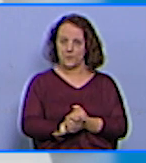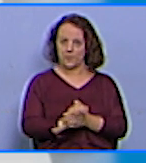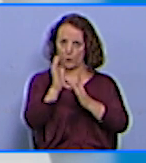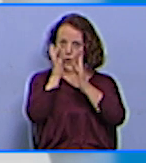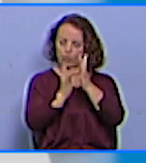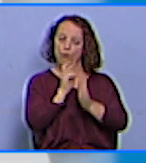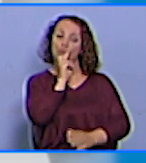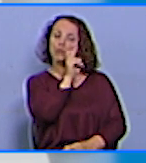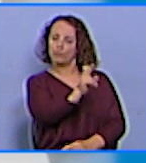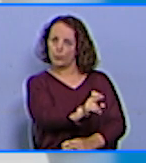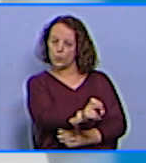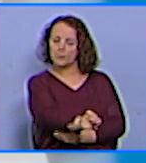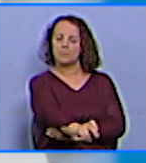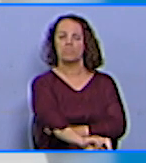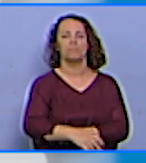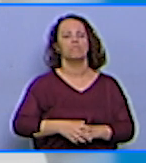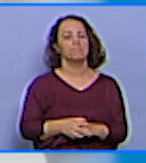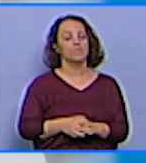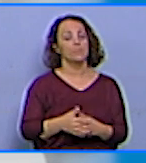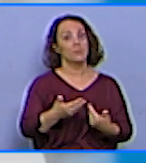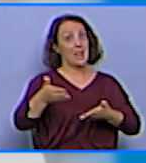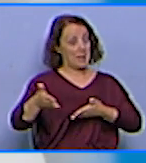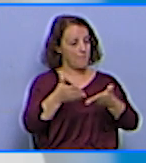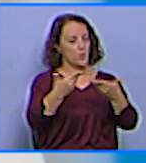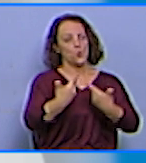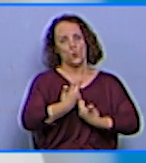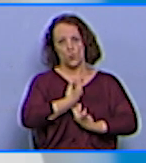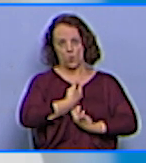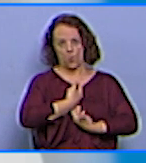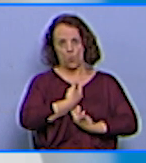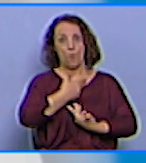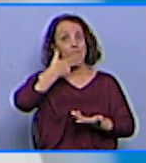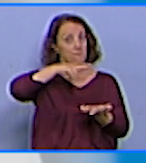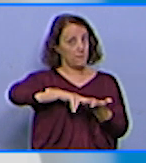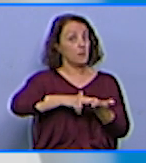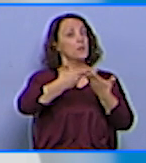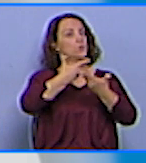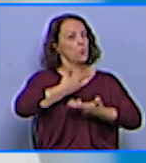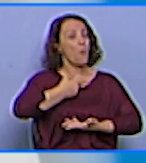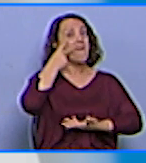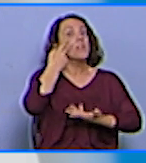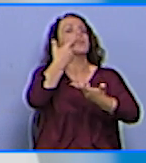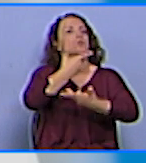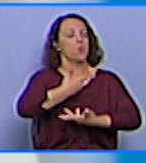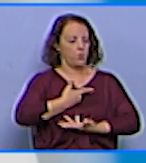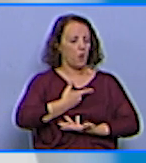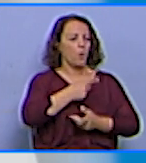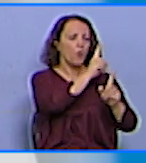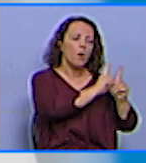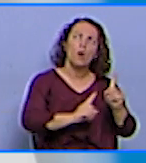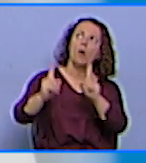Respondeu-lhe Jesus: Eu sou o caminho, a verdade e a vida. Ninguém vai ao Pai senão por